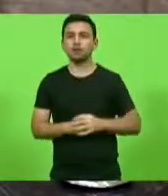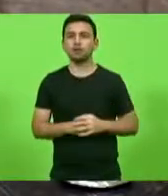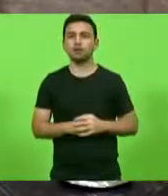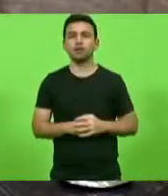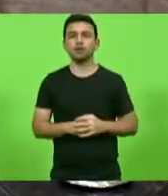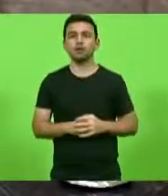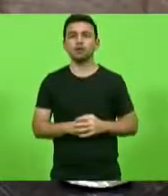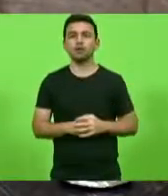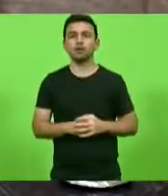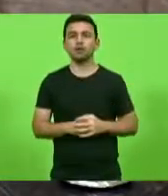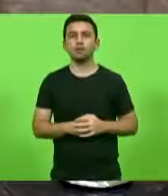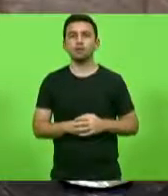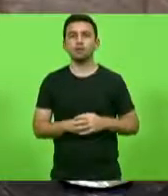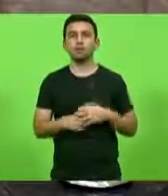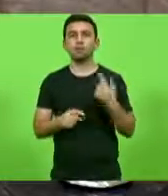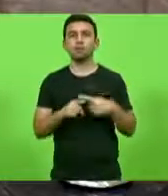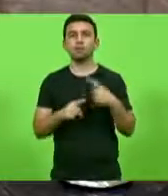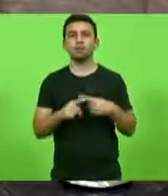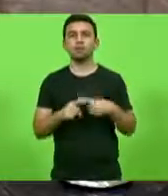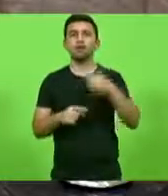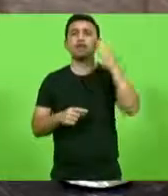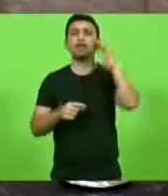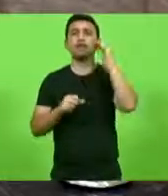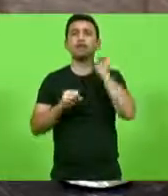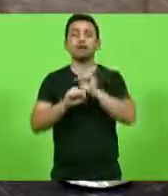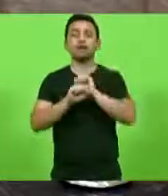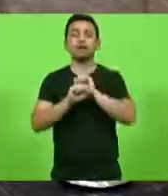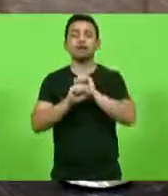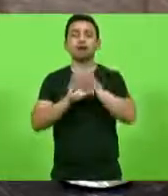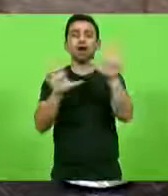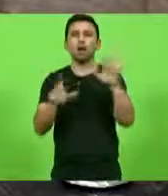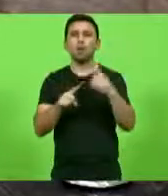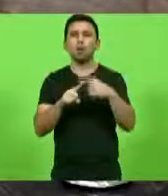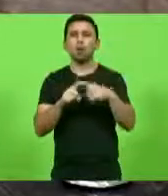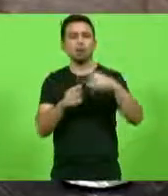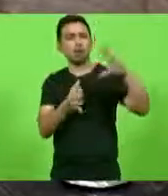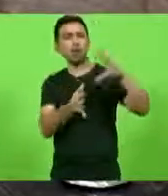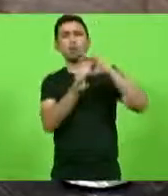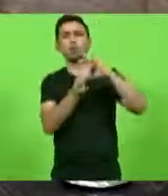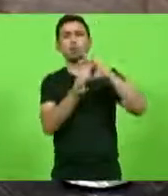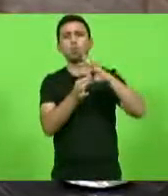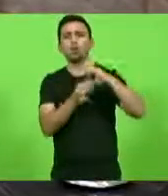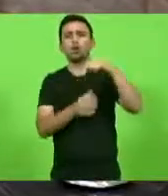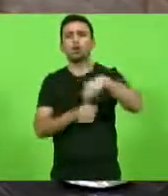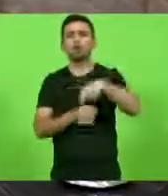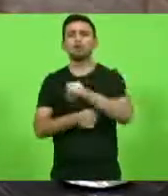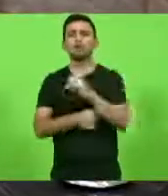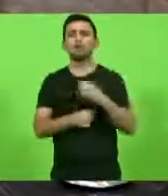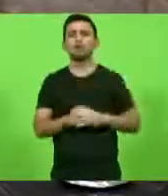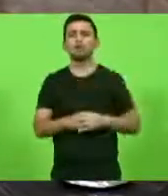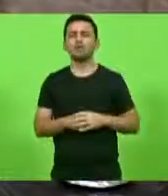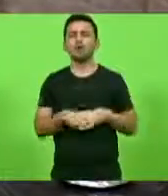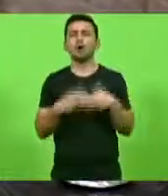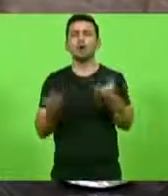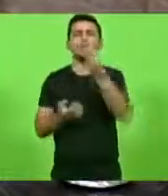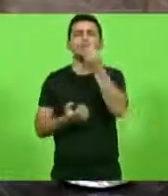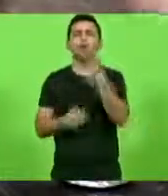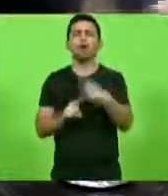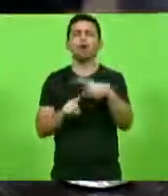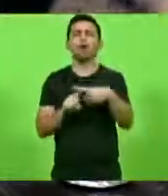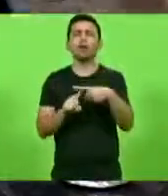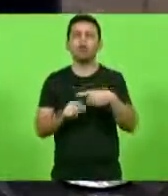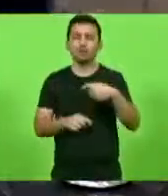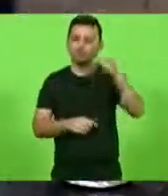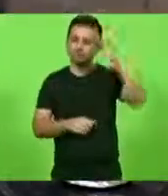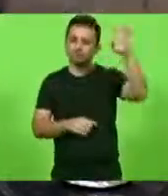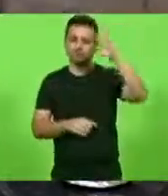lá. Eu quero entender qual é a vantagem dessa união. Qual é a vantagem para a gente? Vamos começar a pensar como